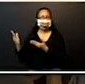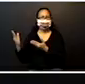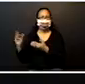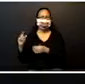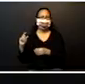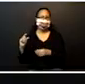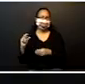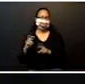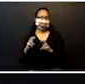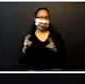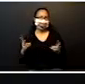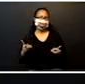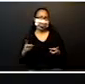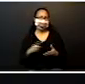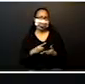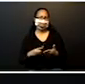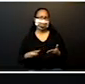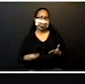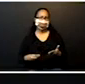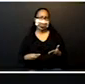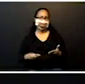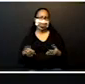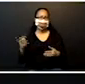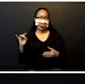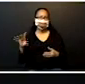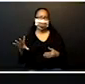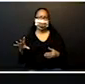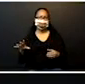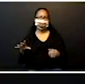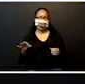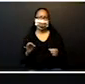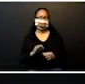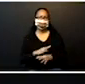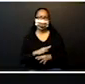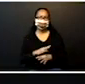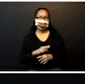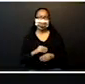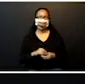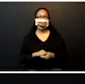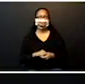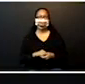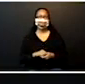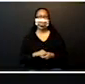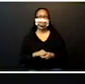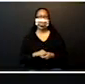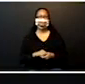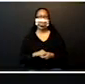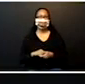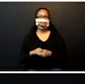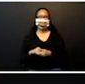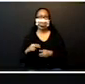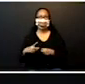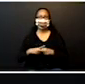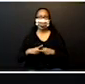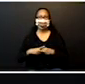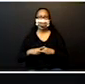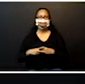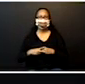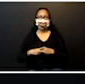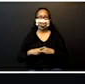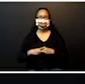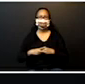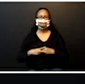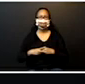que está aí no nosso material impresso, mas é só para complementar, tá ok? Ação, verbos de ação.